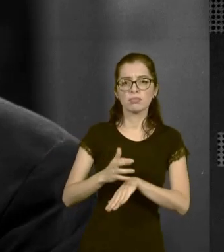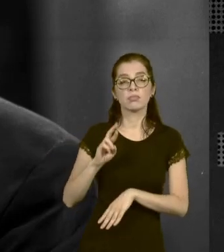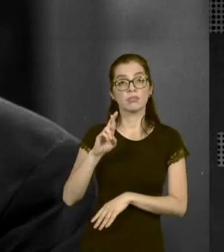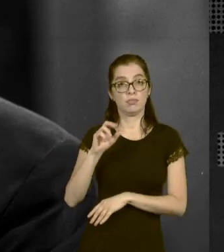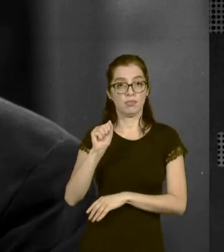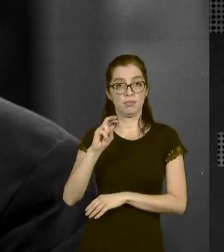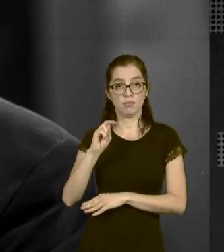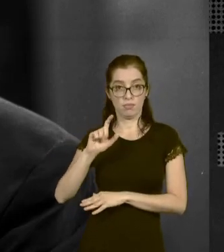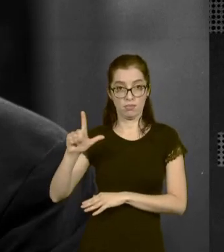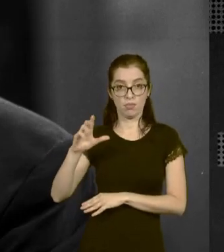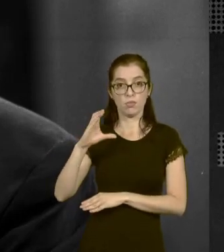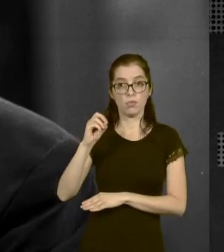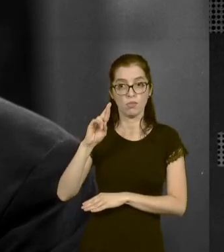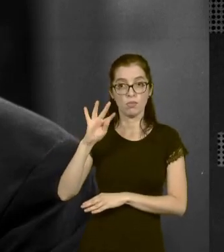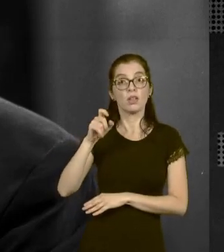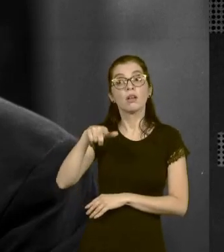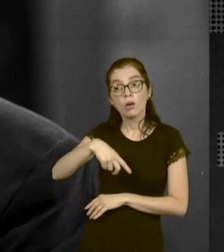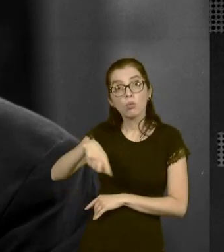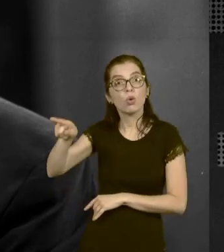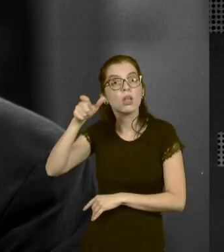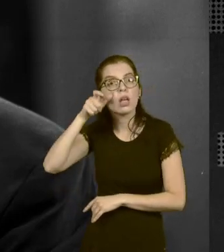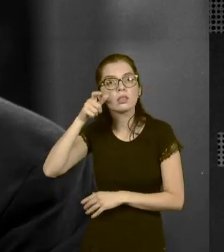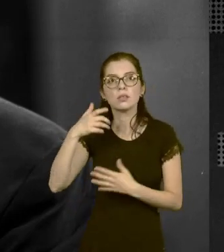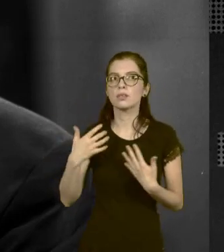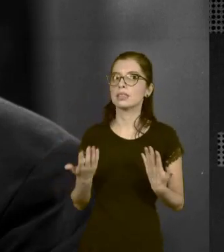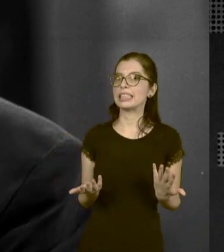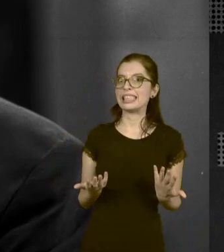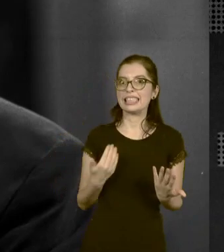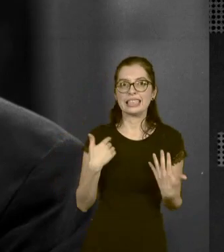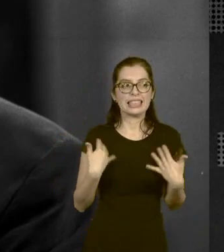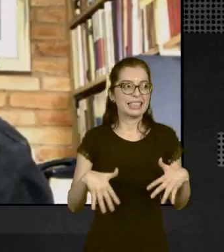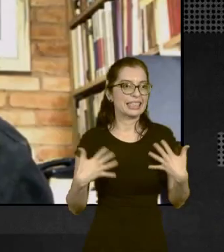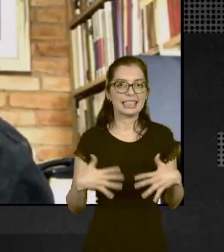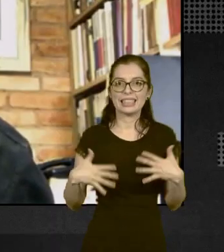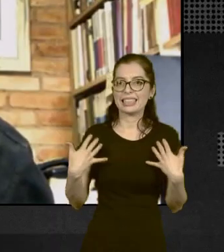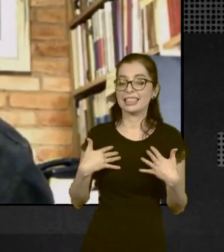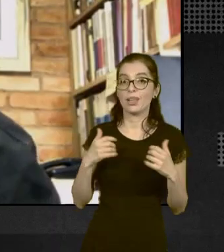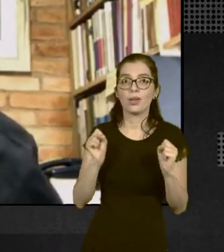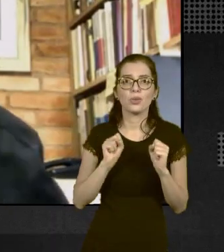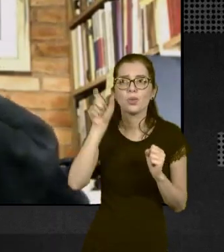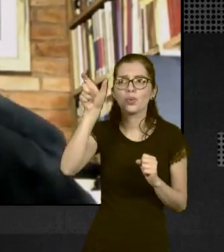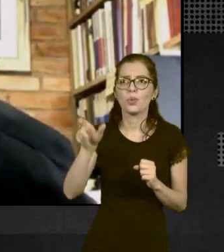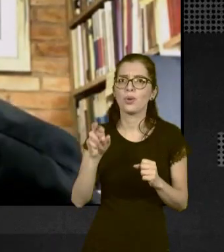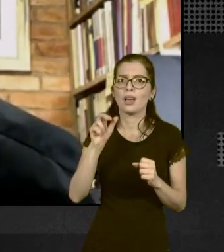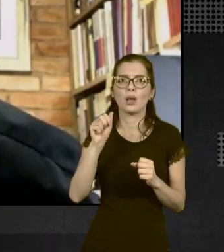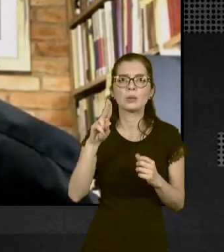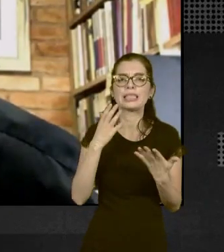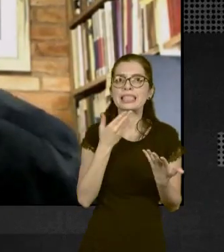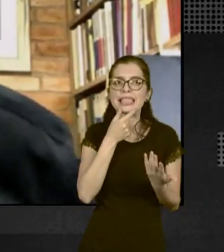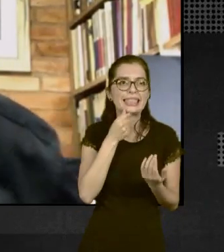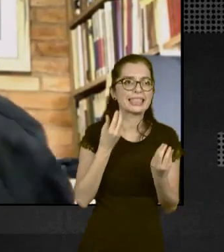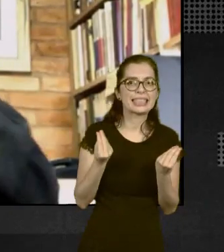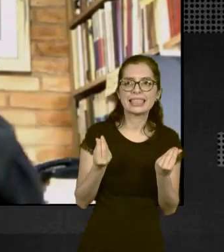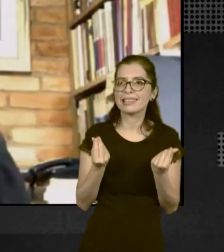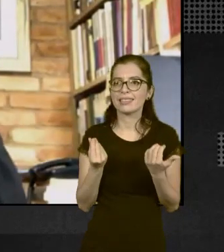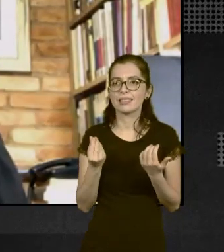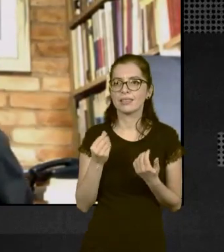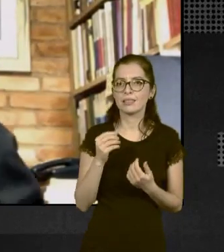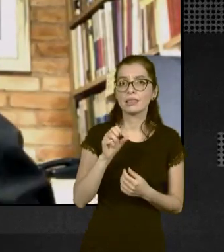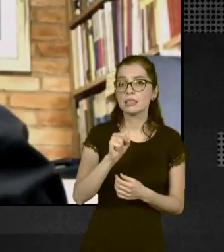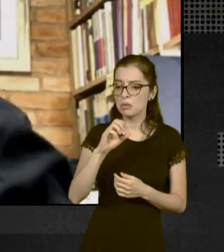no Raico Porta de São Caetano. E o Raul Cortez ficou louco com aquilo. e disse, nossa, o pessoal de São Caetano vai acabar comigo,